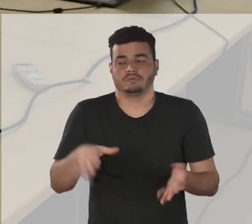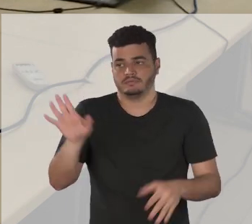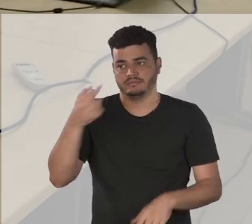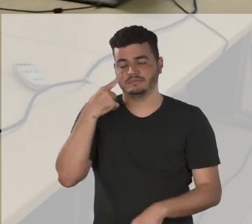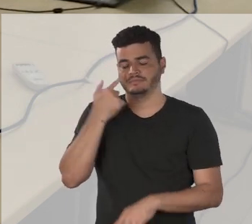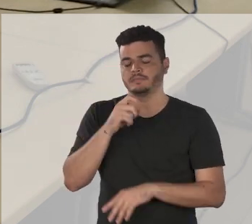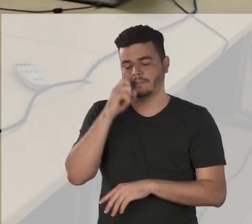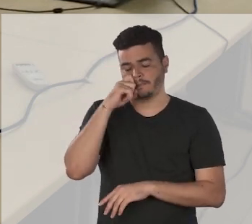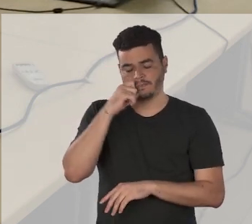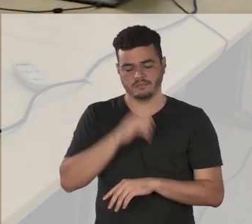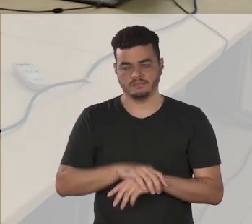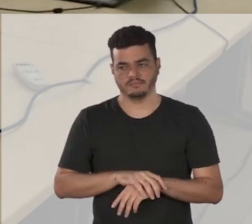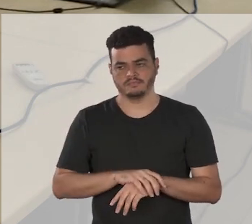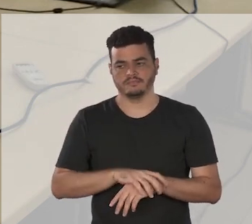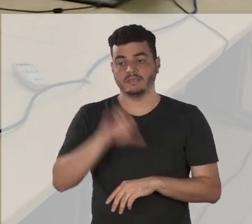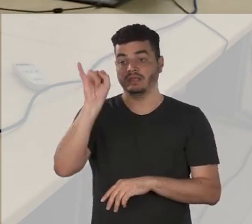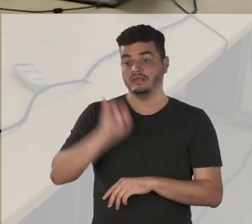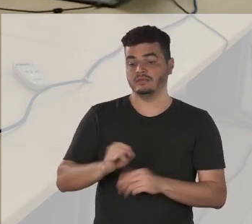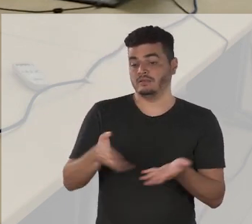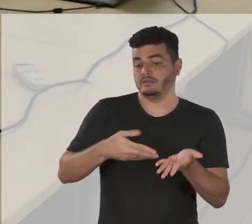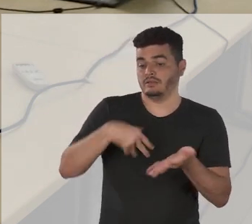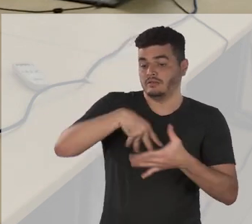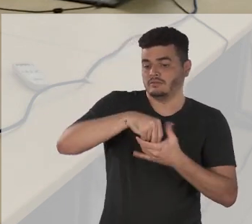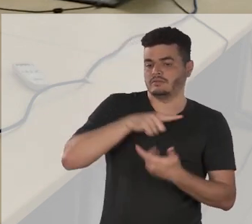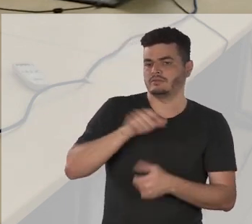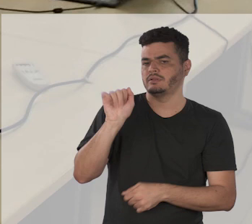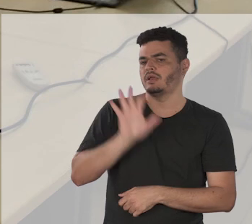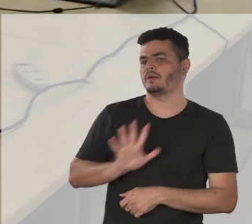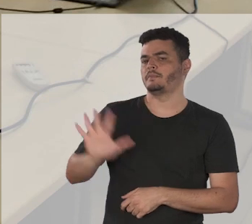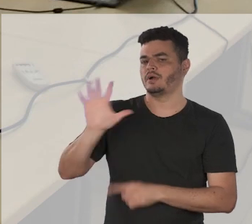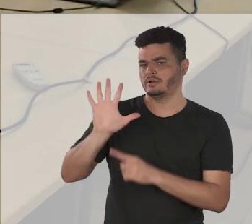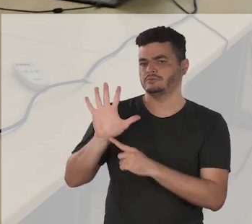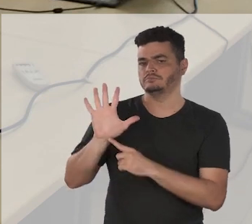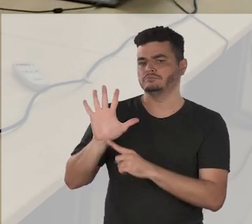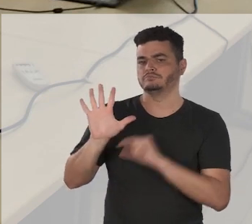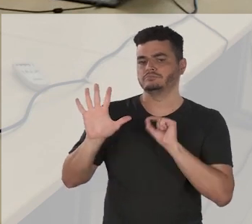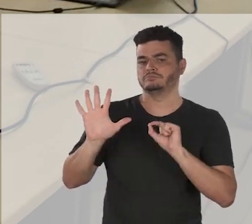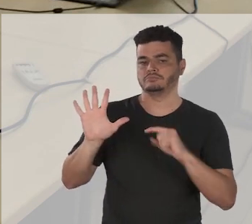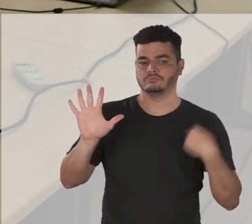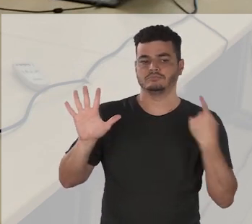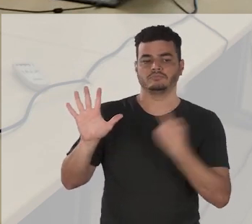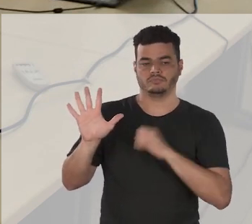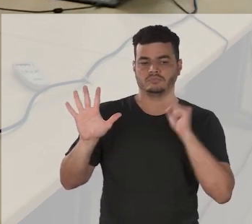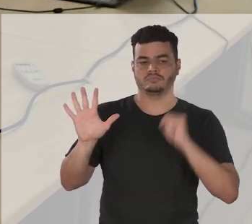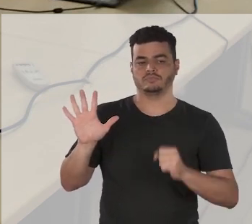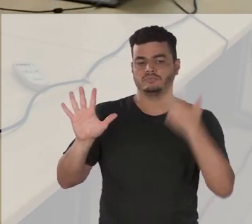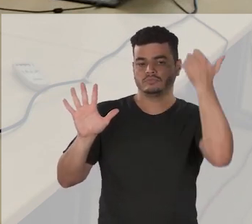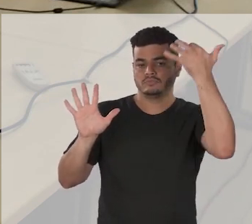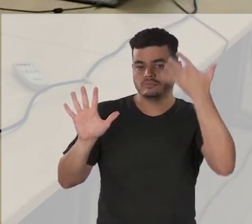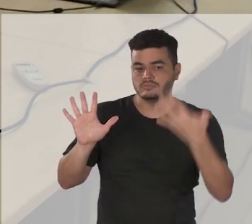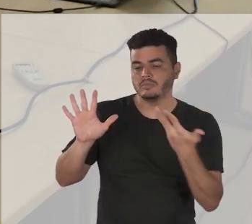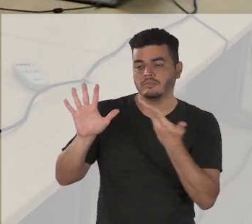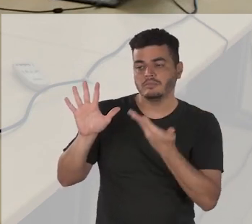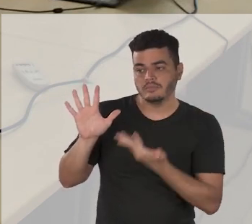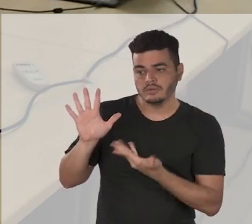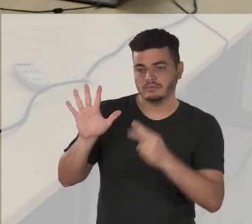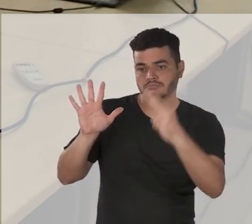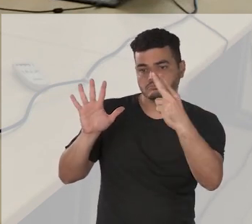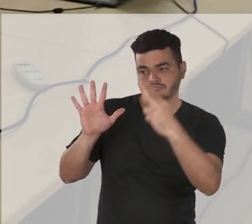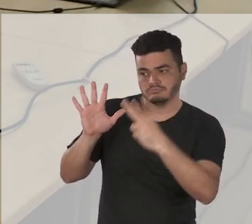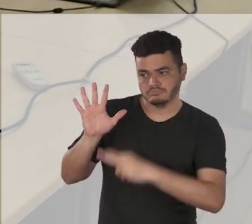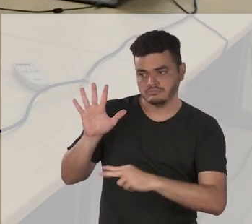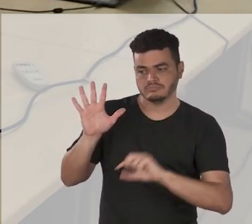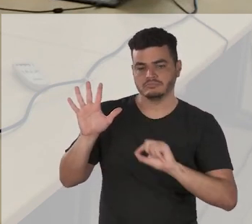Vejamos, por um lado, quando tem apenas imagens no livro, é justamente ler as imagens para construir